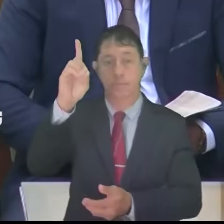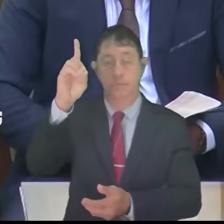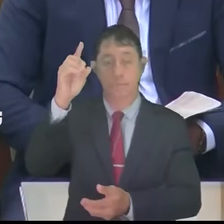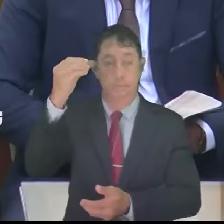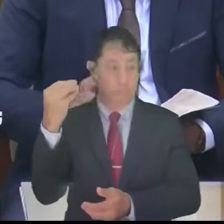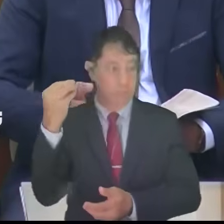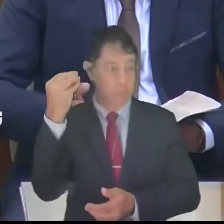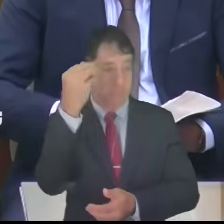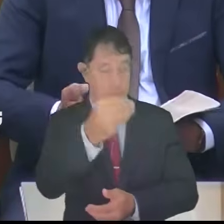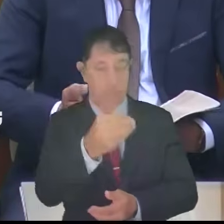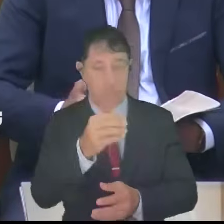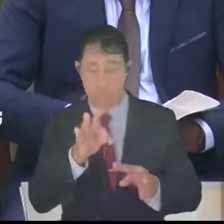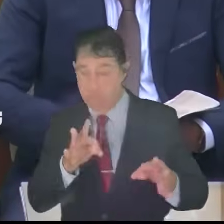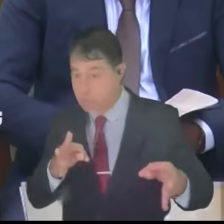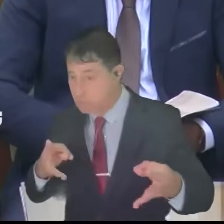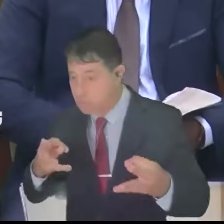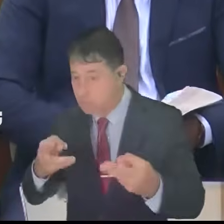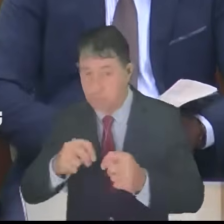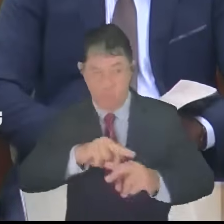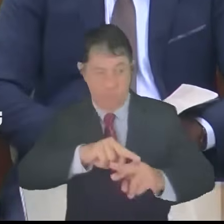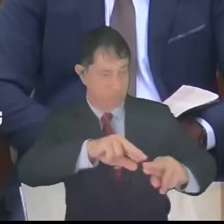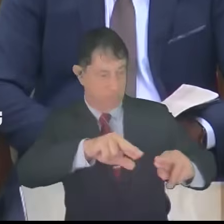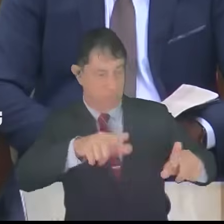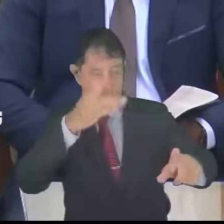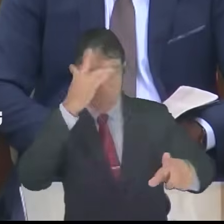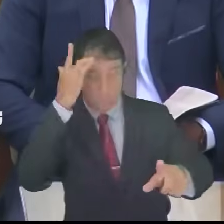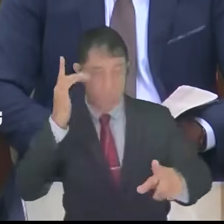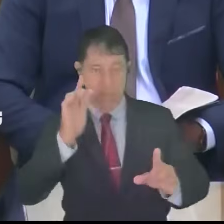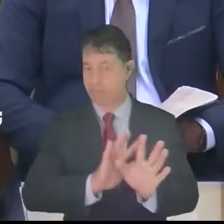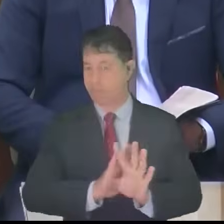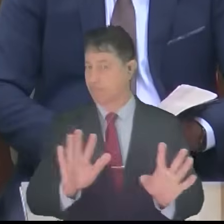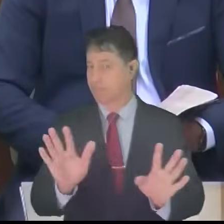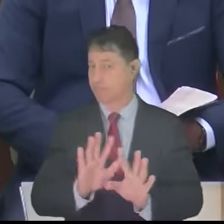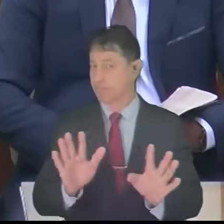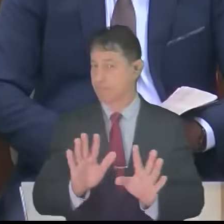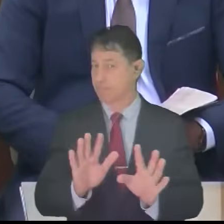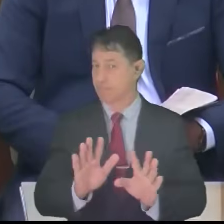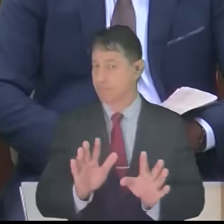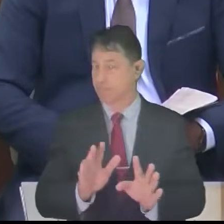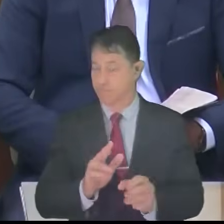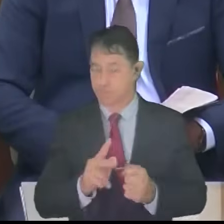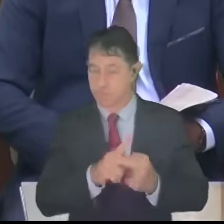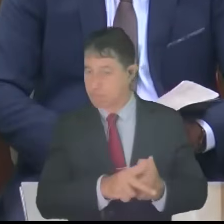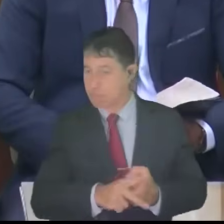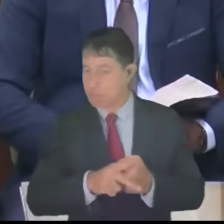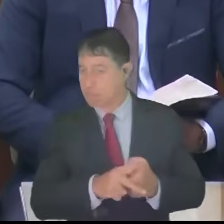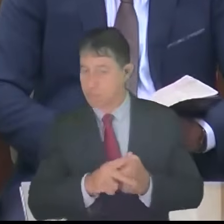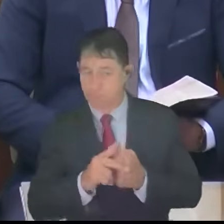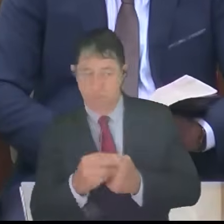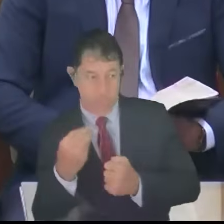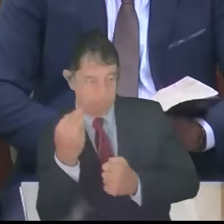coisas a mais ninguém. Aleluia. Deus não entregou a Pedro, Deus não entregou a João, Deus não entregou